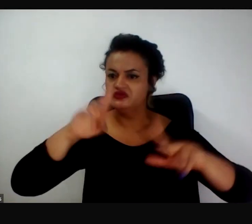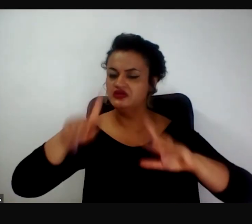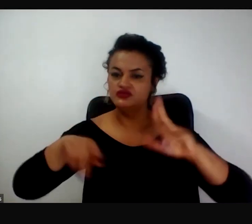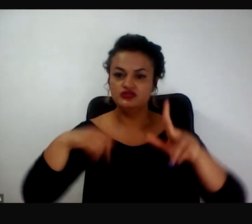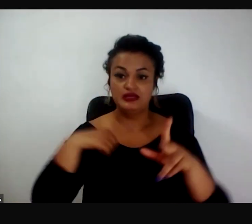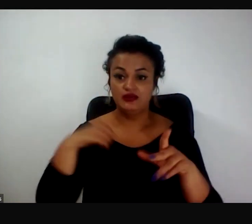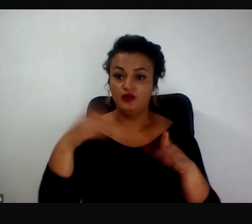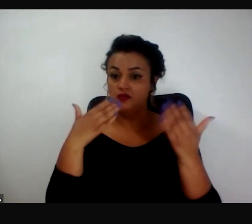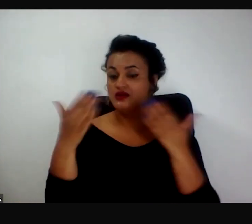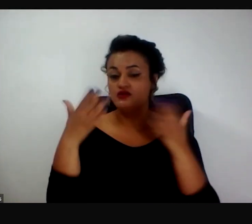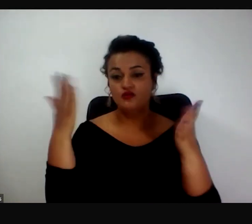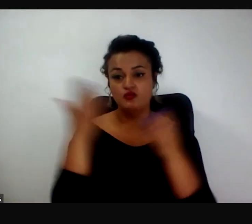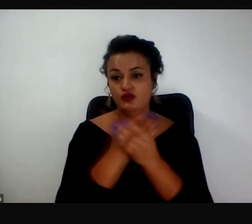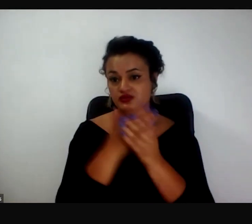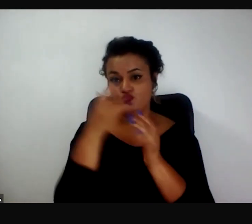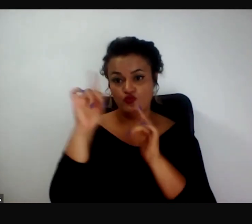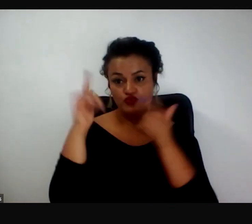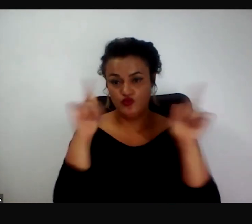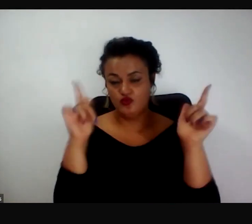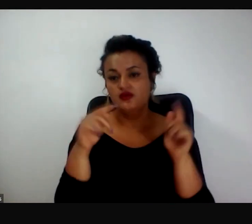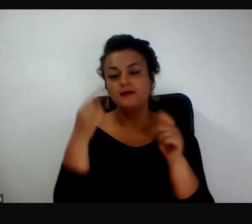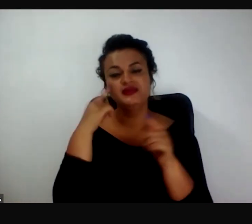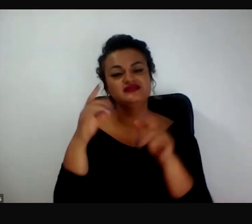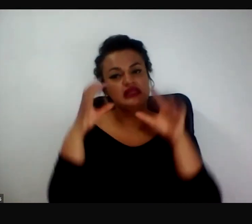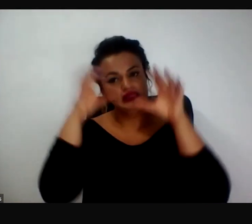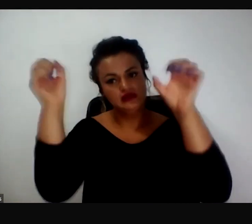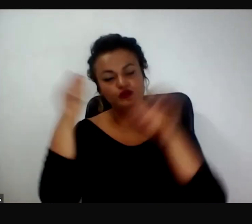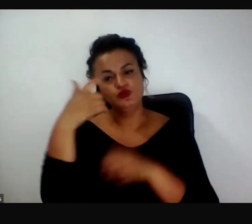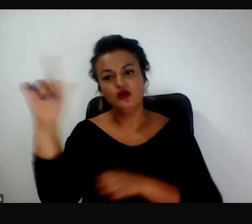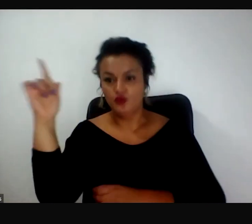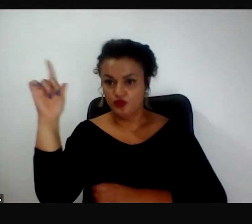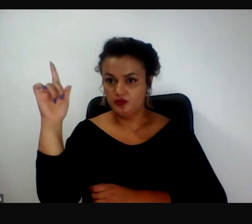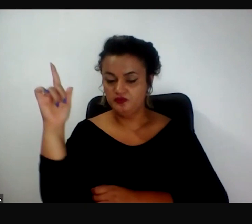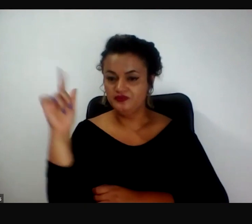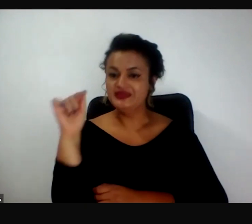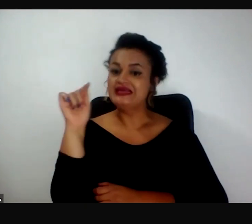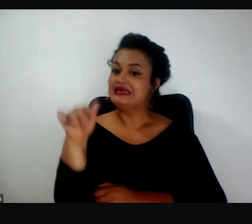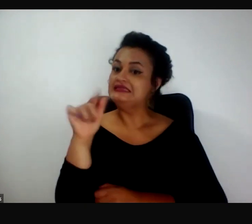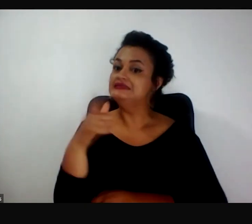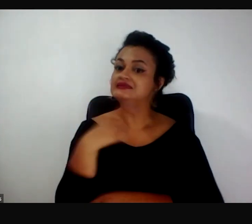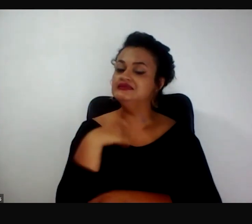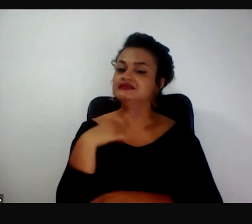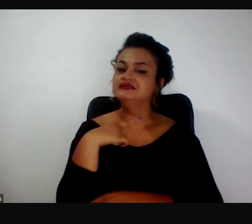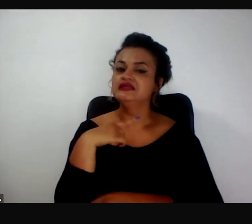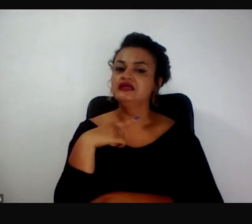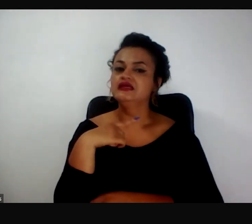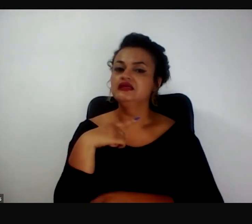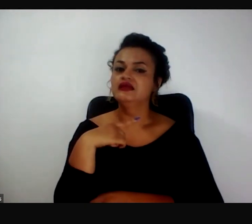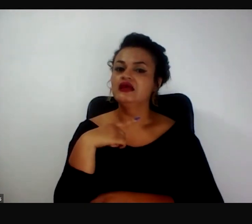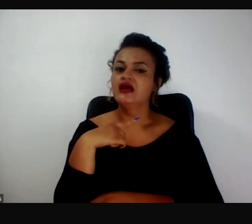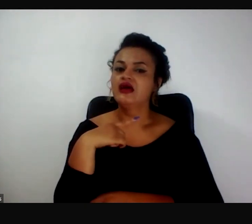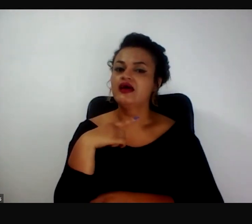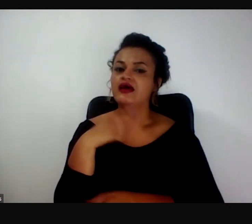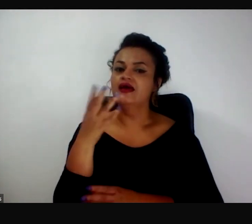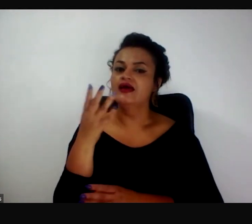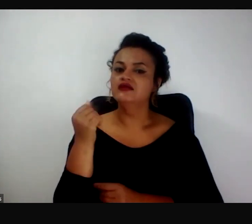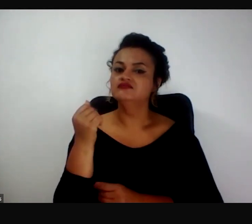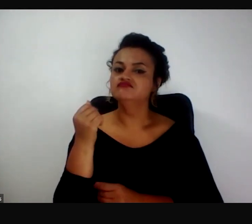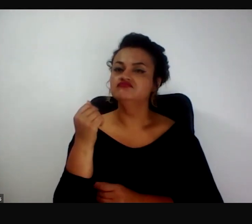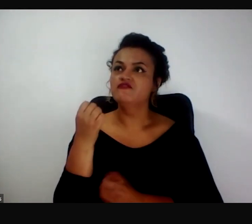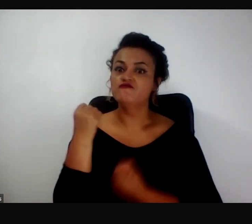processos perante o Tribunal Constitucional, tem a força, como dizia, tem maior